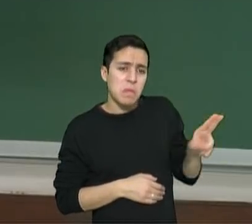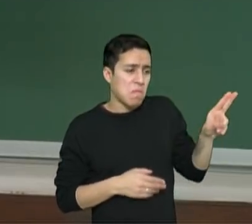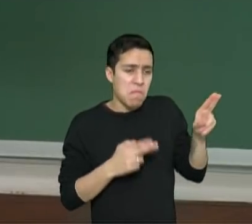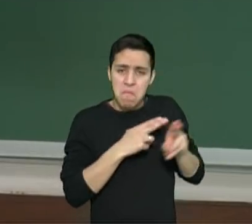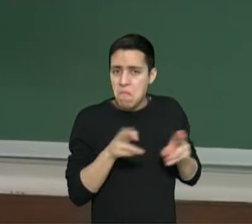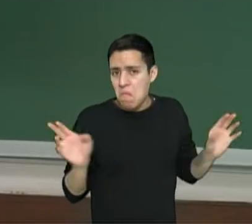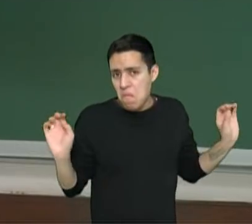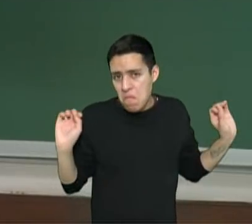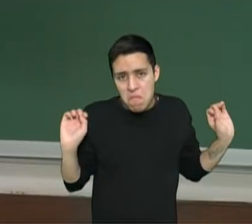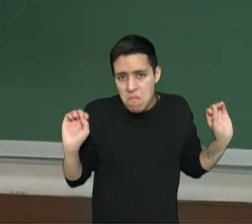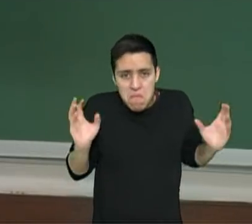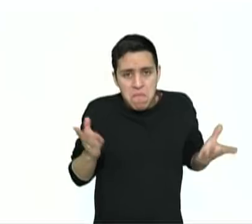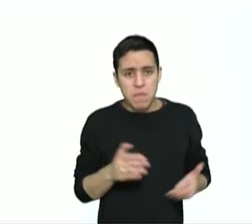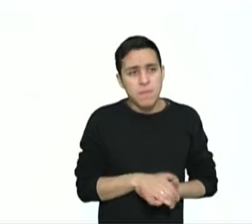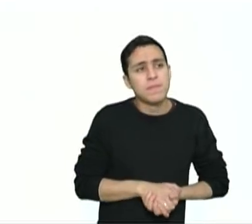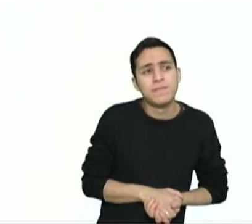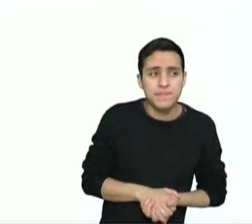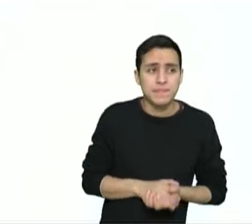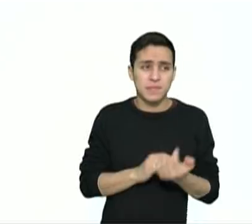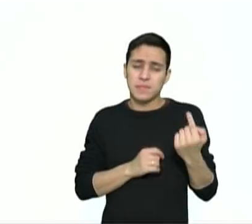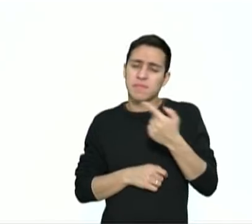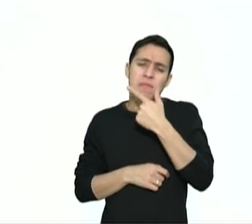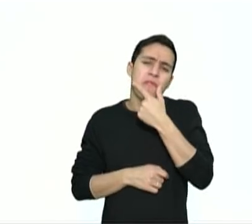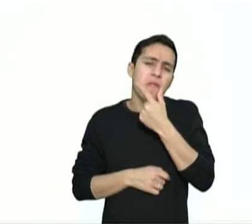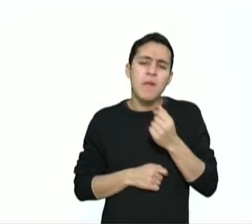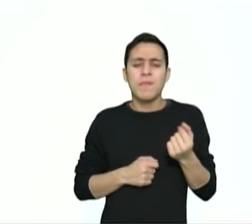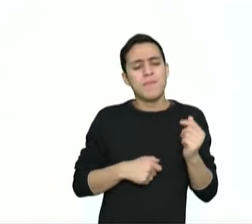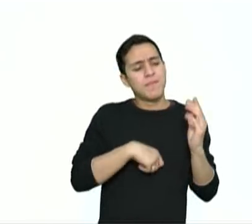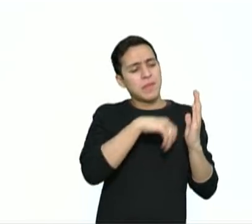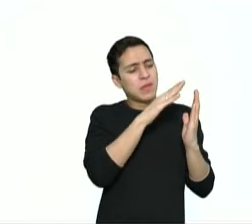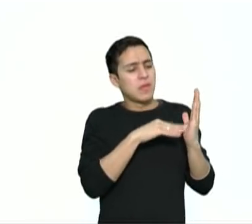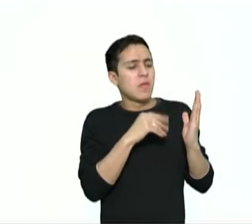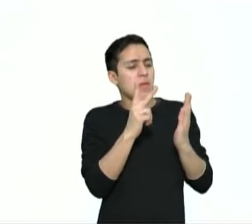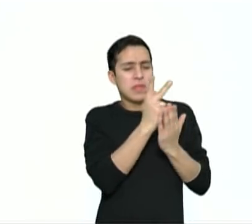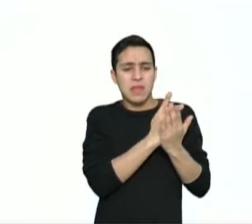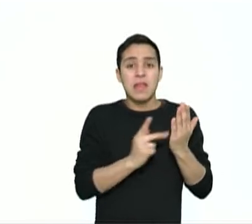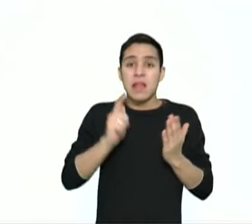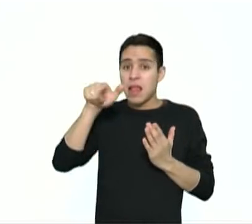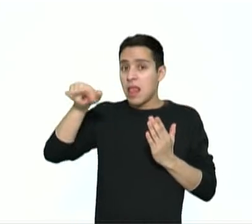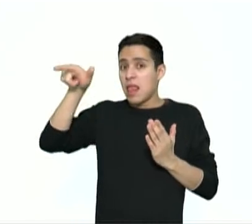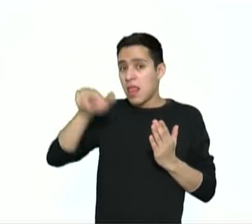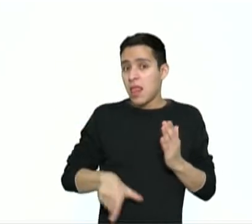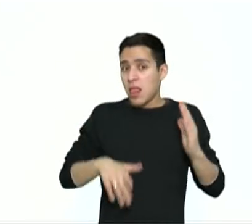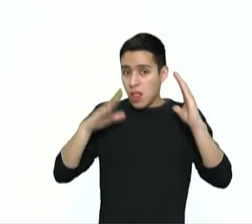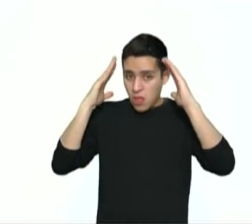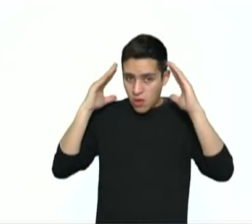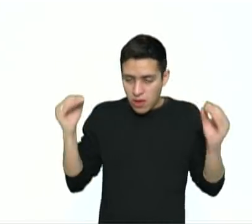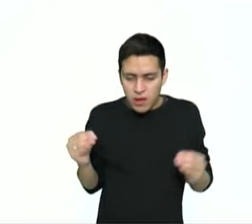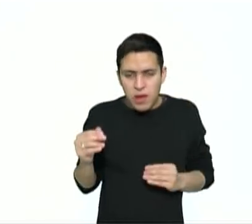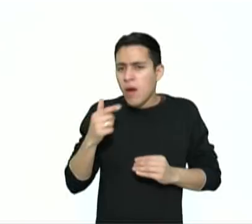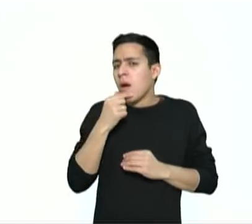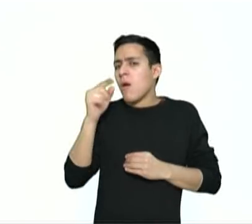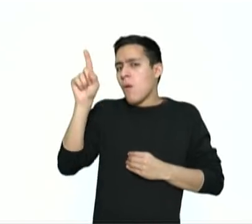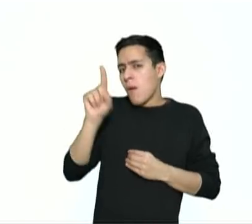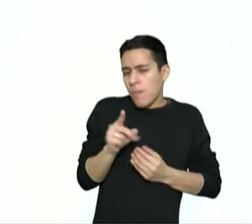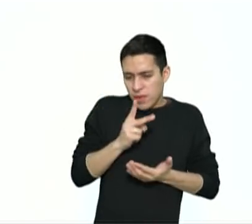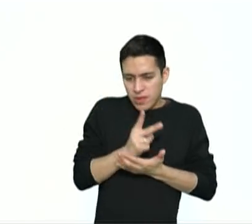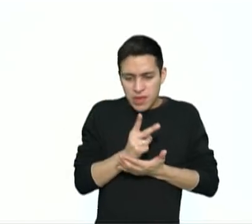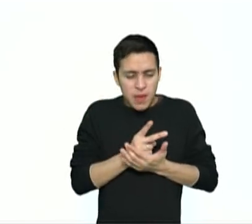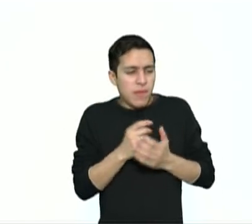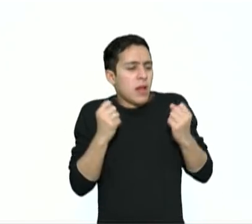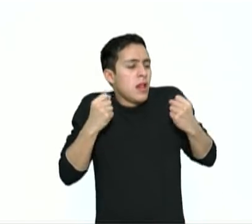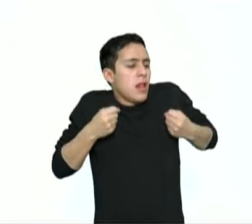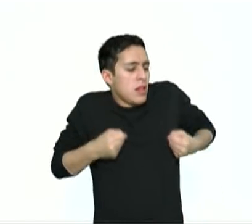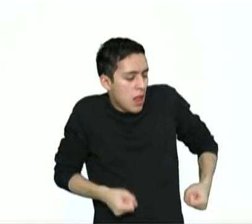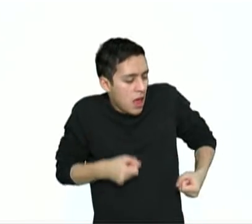Então, Albert Eichholt, pintor, desenhista holandês. Artista viajante que levava na sua bagagem